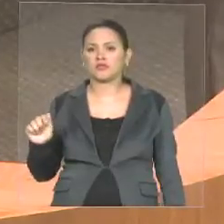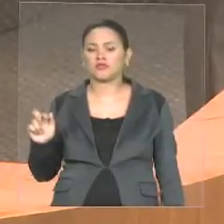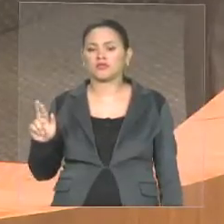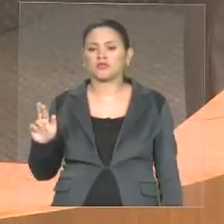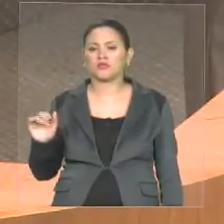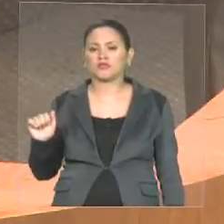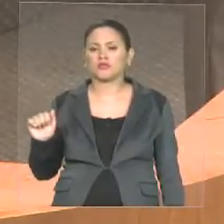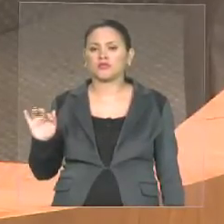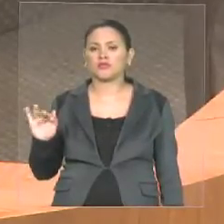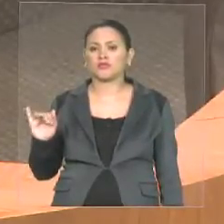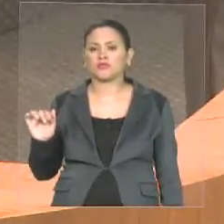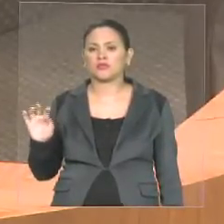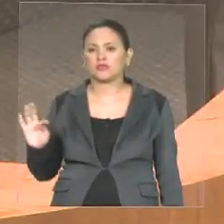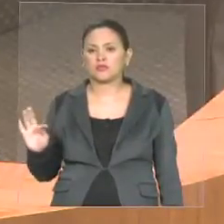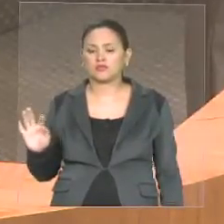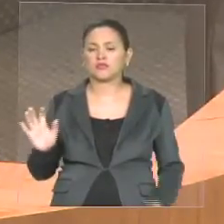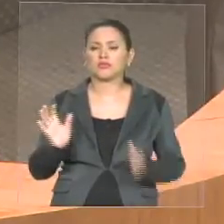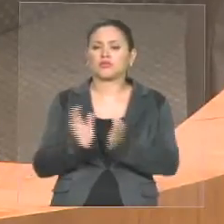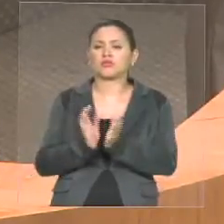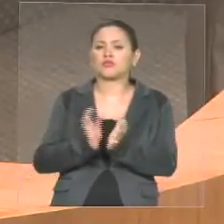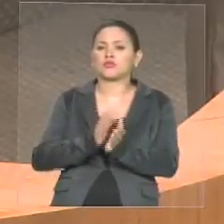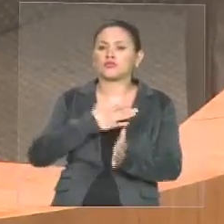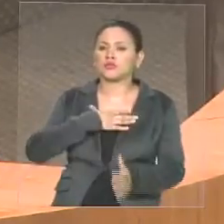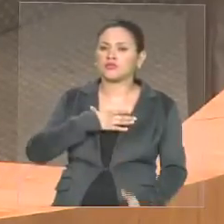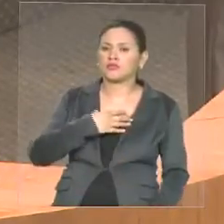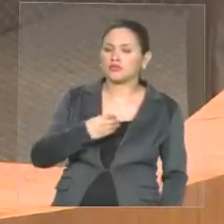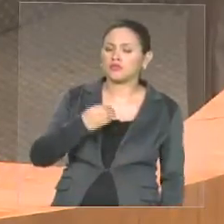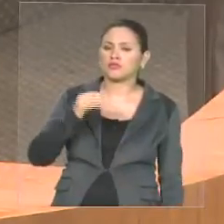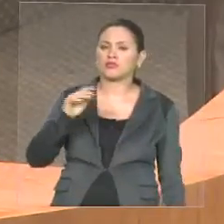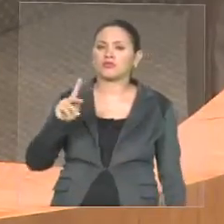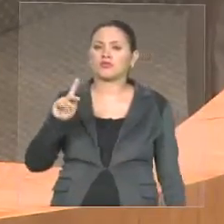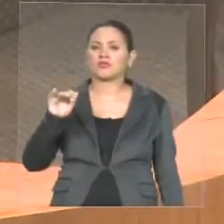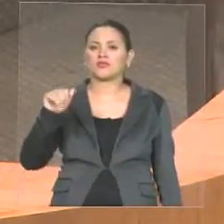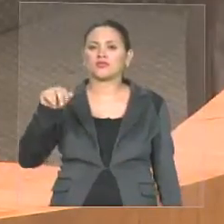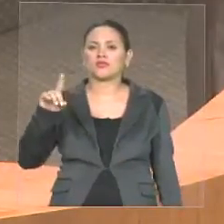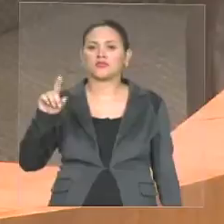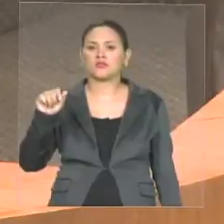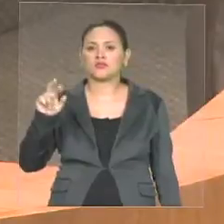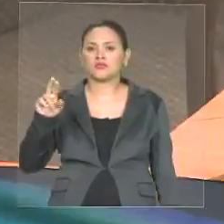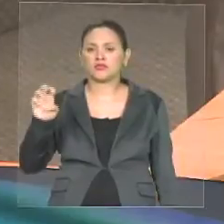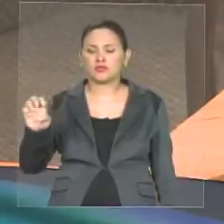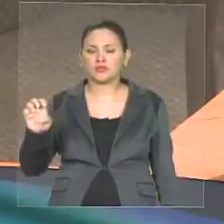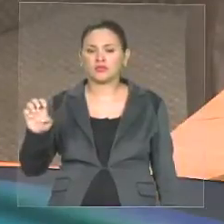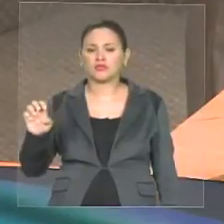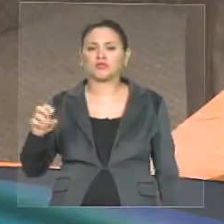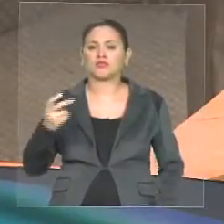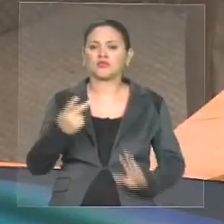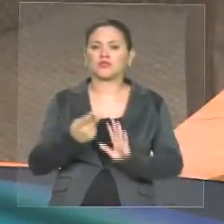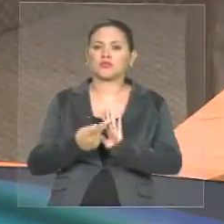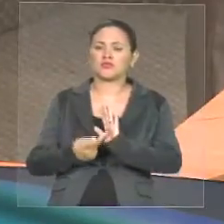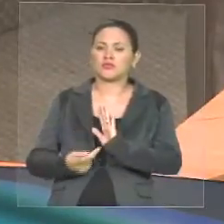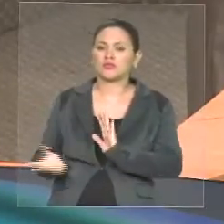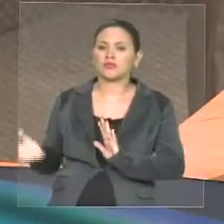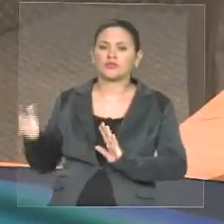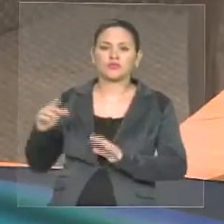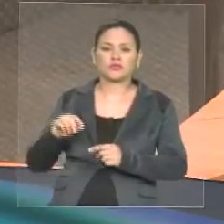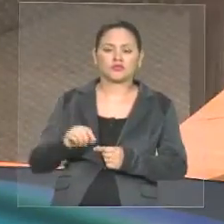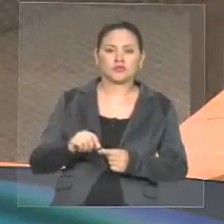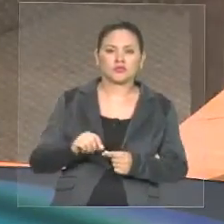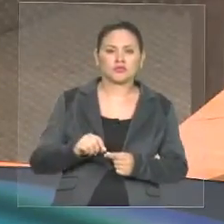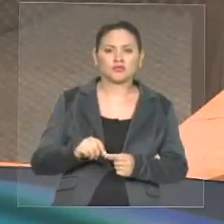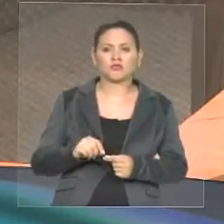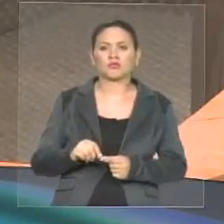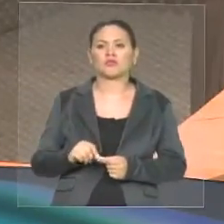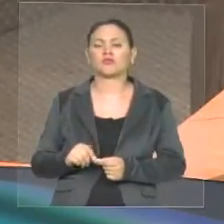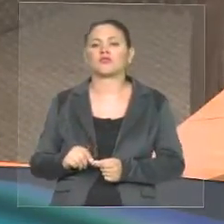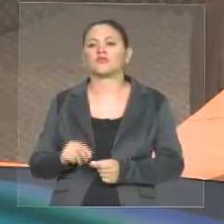Grupo Filhos de Pindaré, Projeto Vamos Fazer, Pastoral da Juventude, IEMA de Santinês,